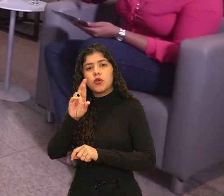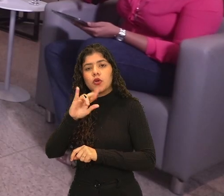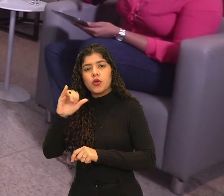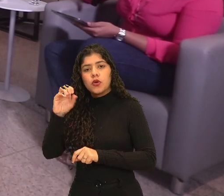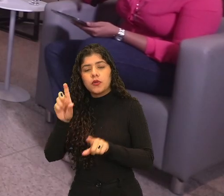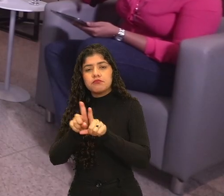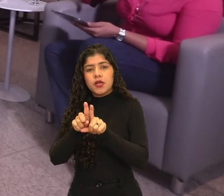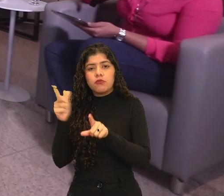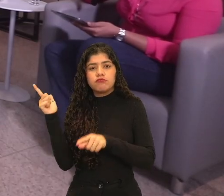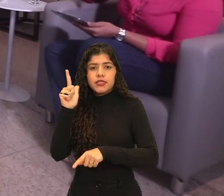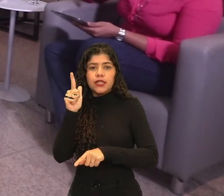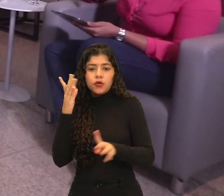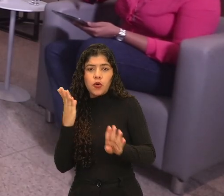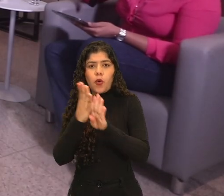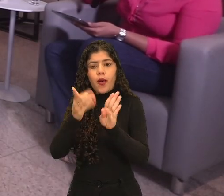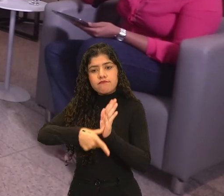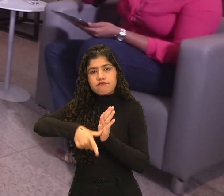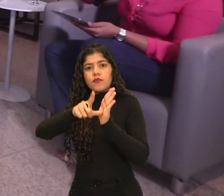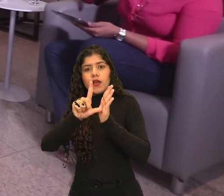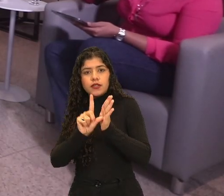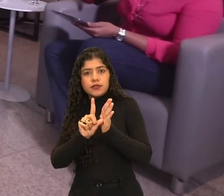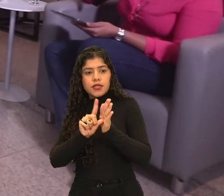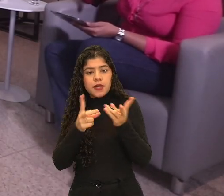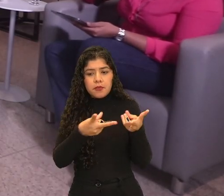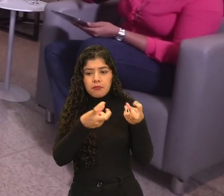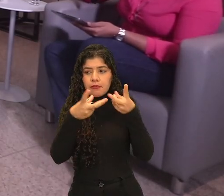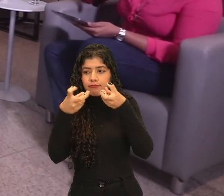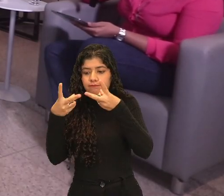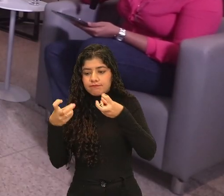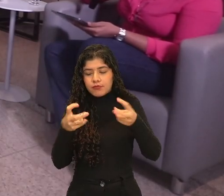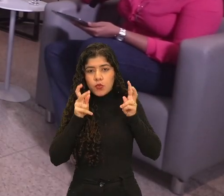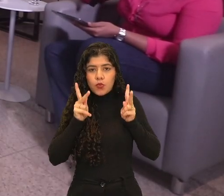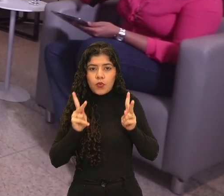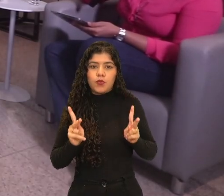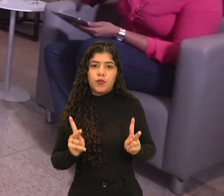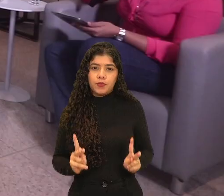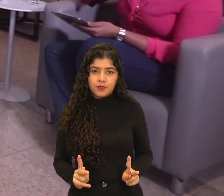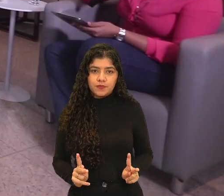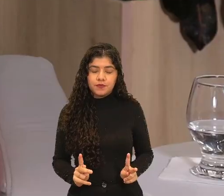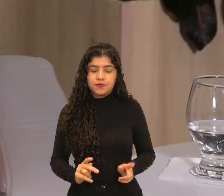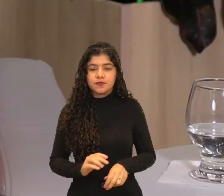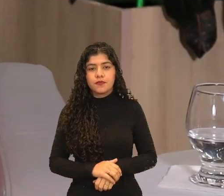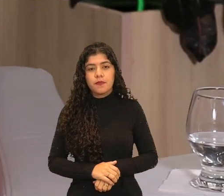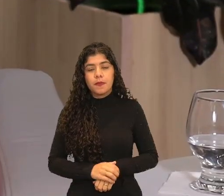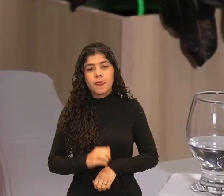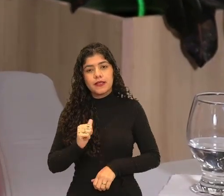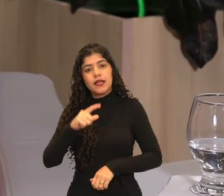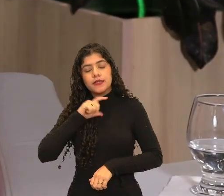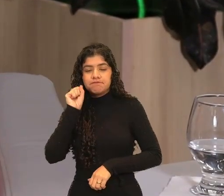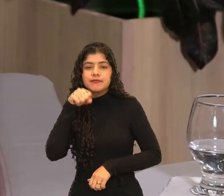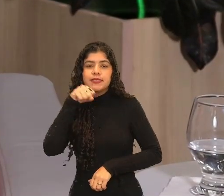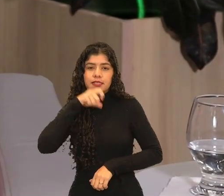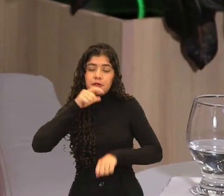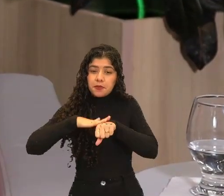conseguir um diagnóstico precoce, assim, alguns sinais que os pais podem ficar atentos para buscar ajuda? Sim, cada vez mais a